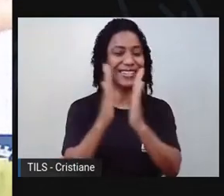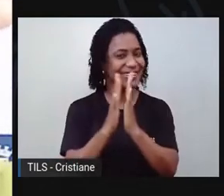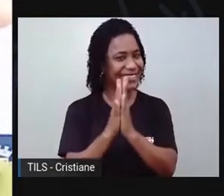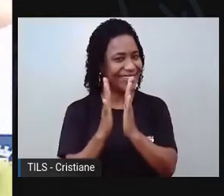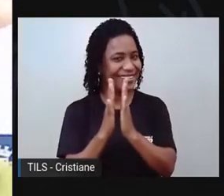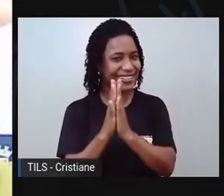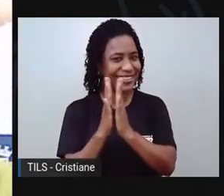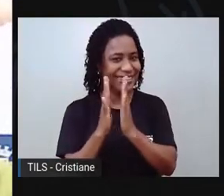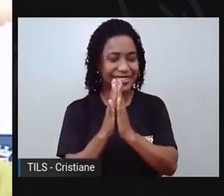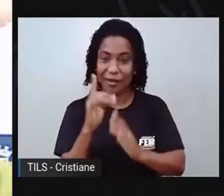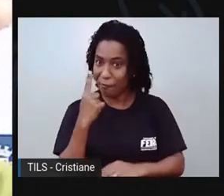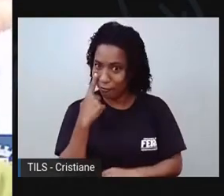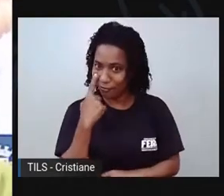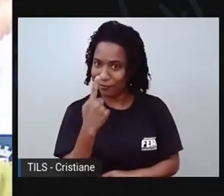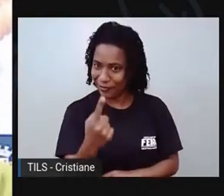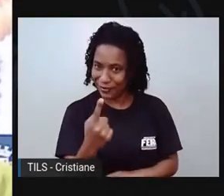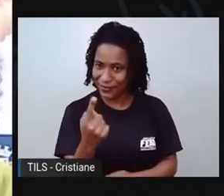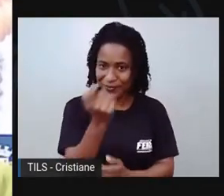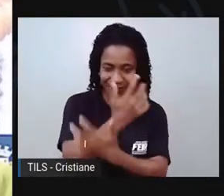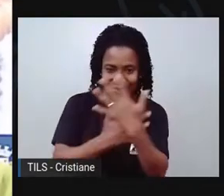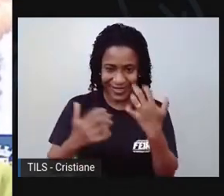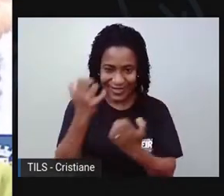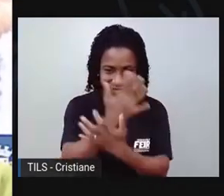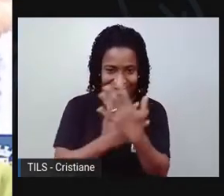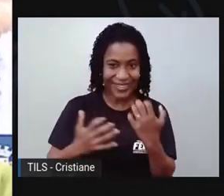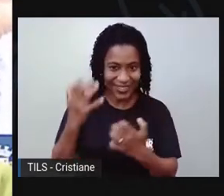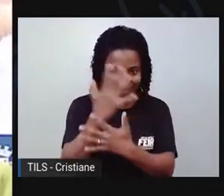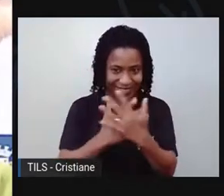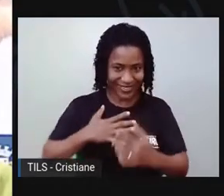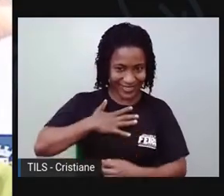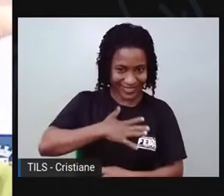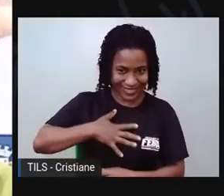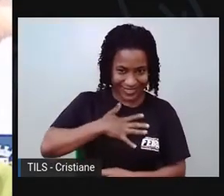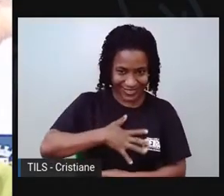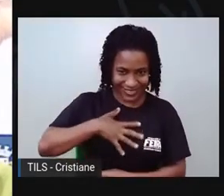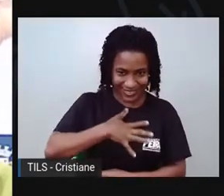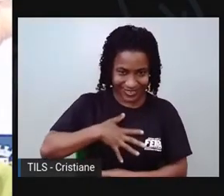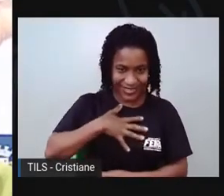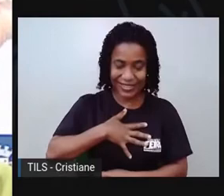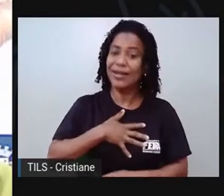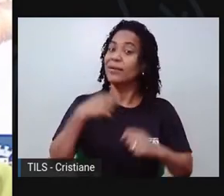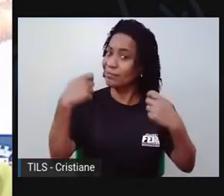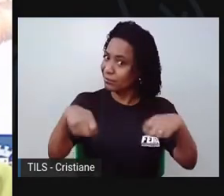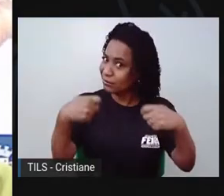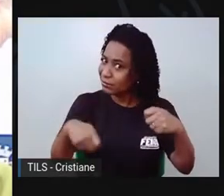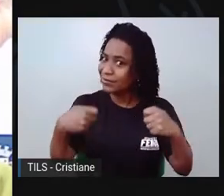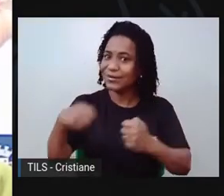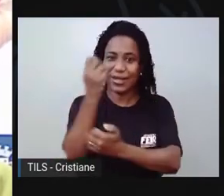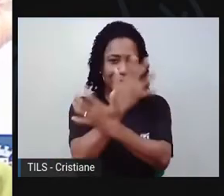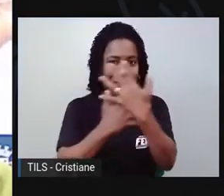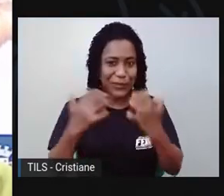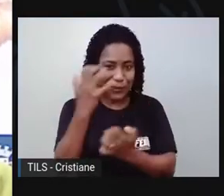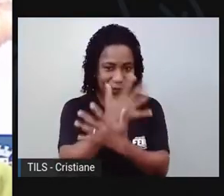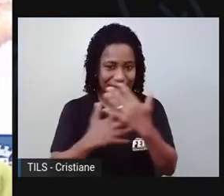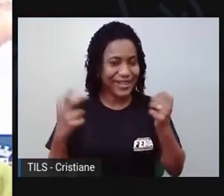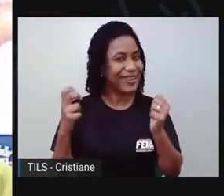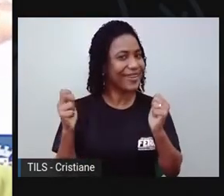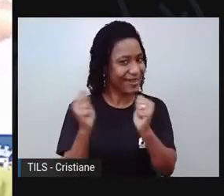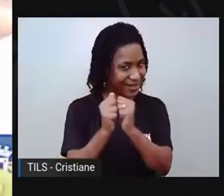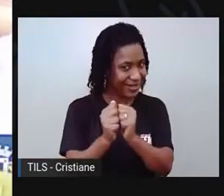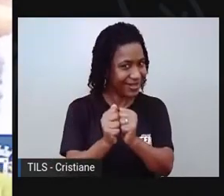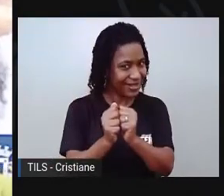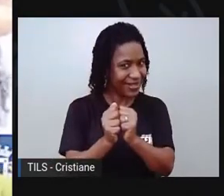Vocês cantaram a música daí de casa, meninada? Vocês precisam cantar com a gente, tá bom?